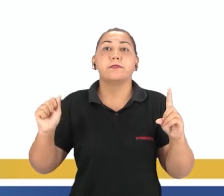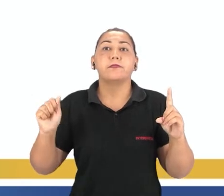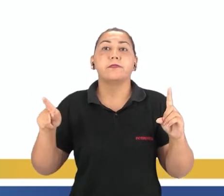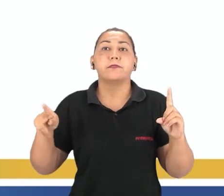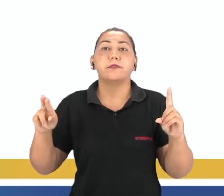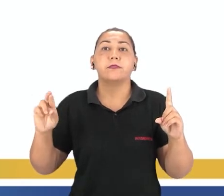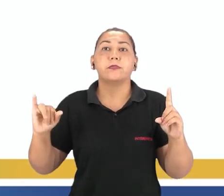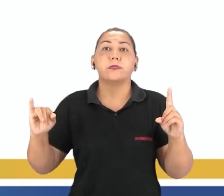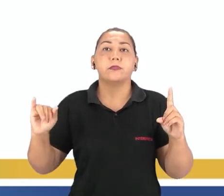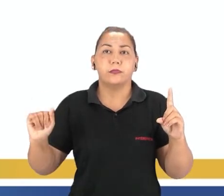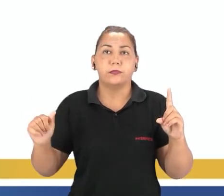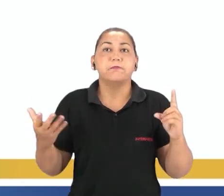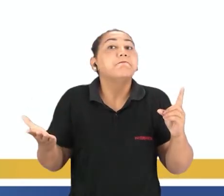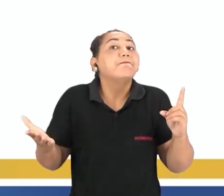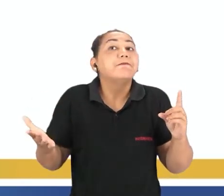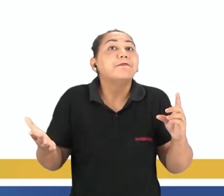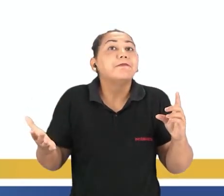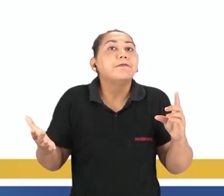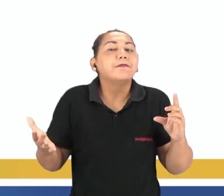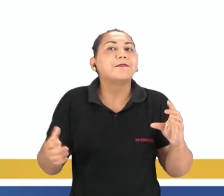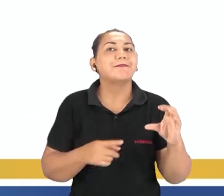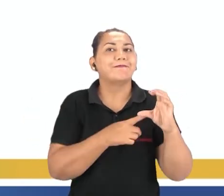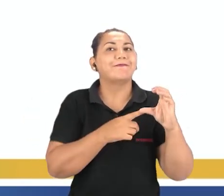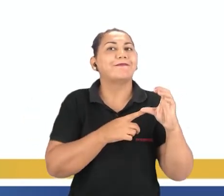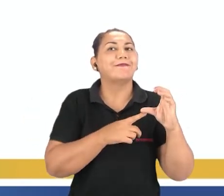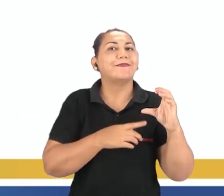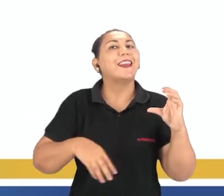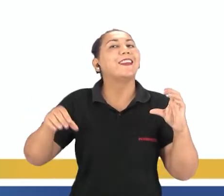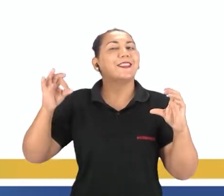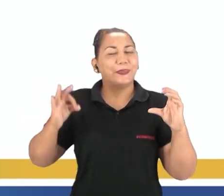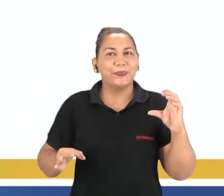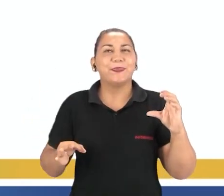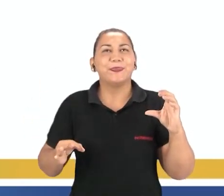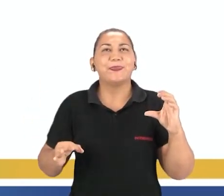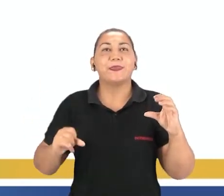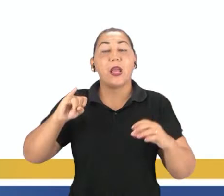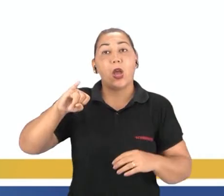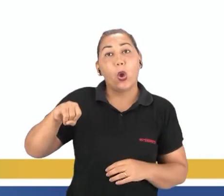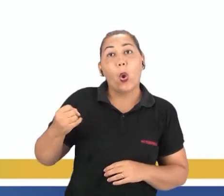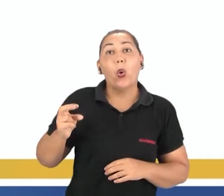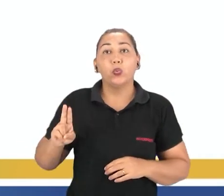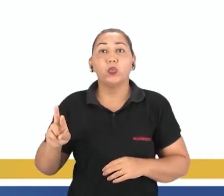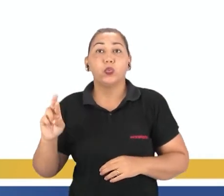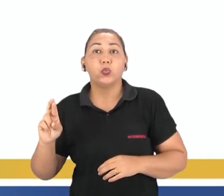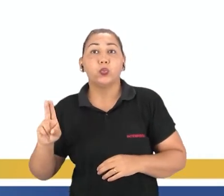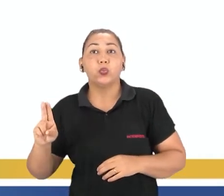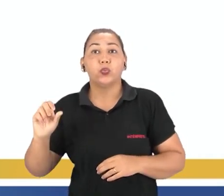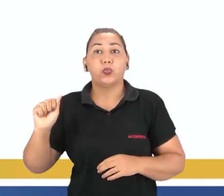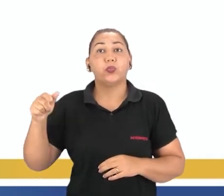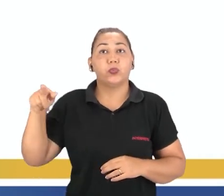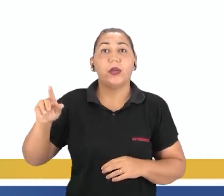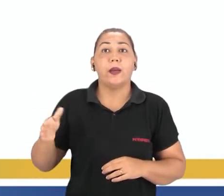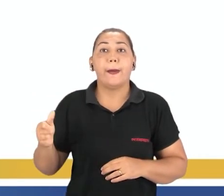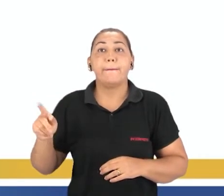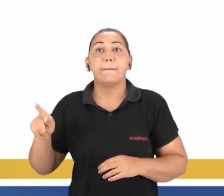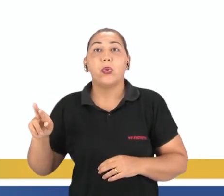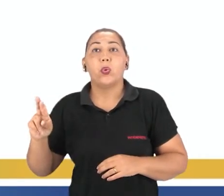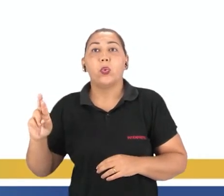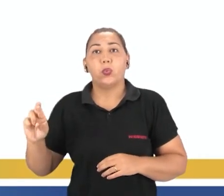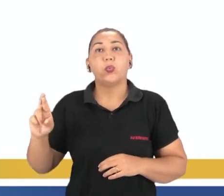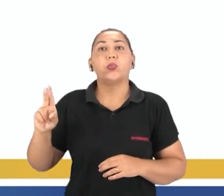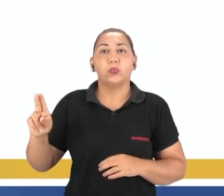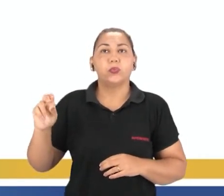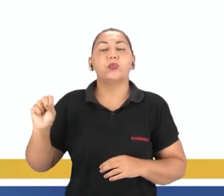qual? A letra C, né? Juruá e Purus. Certo, pessoal? Então, vamos partir aqui para a questão